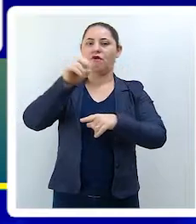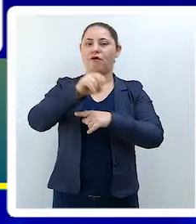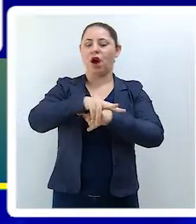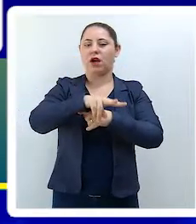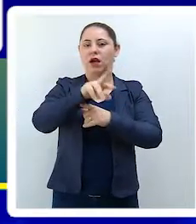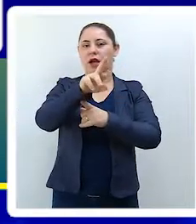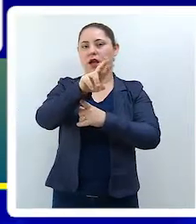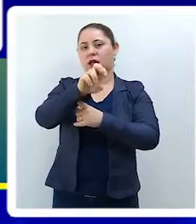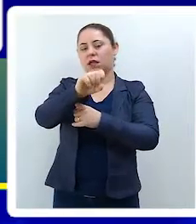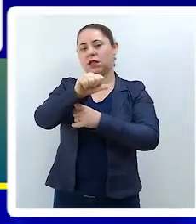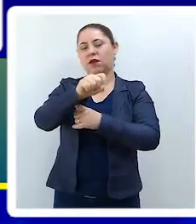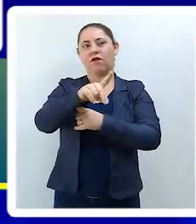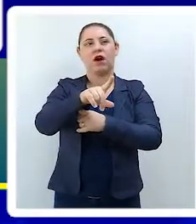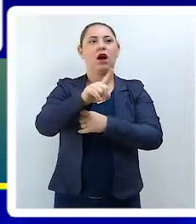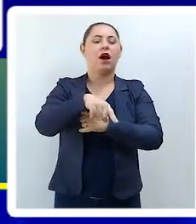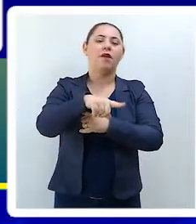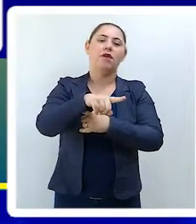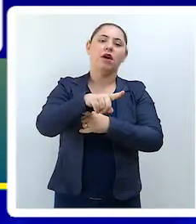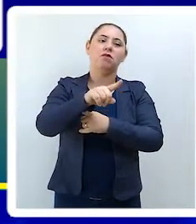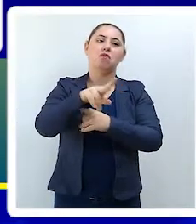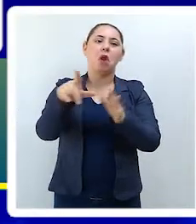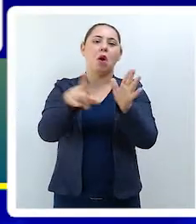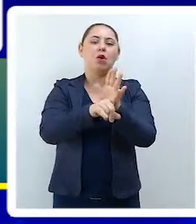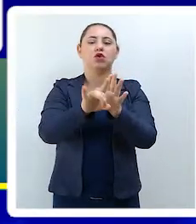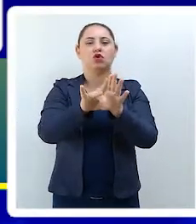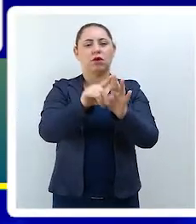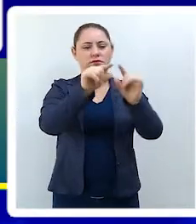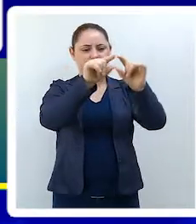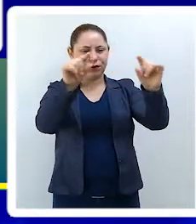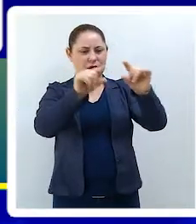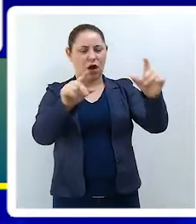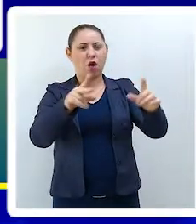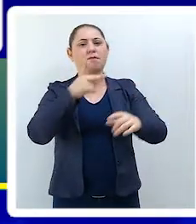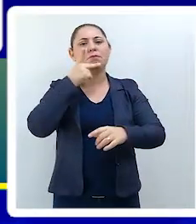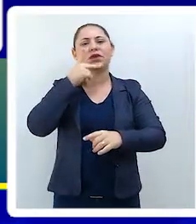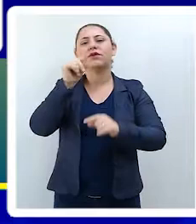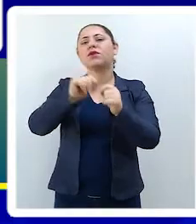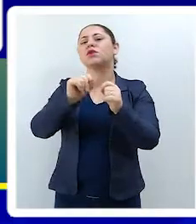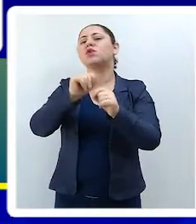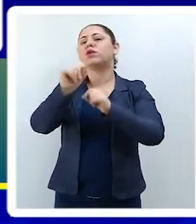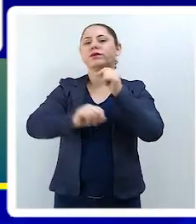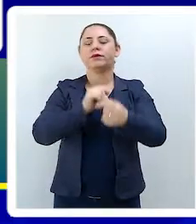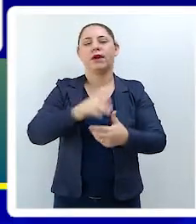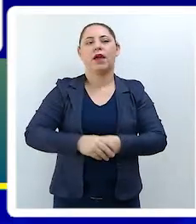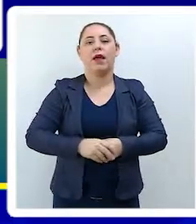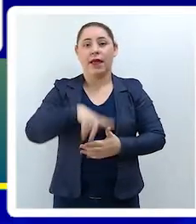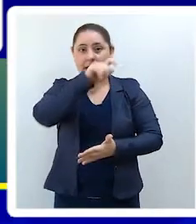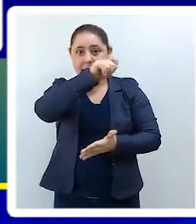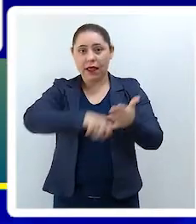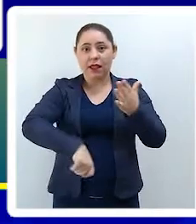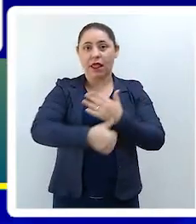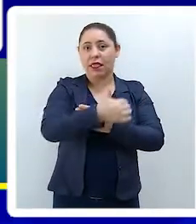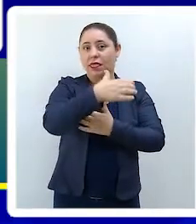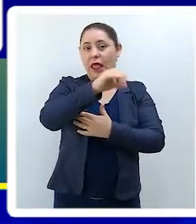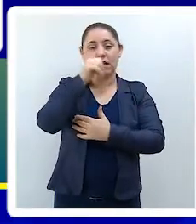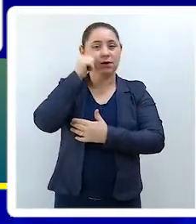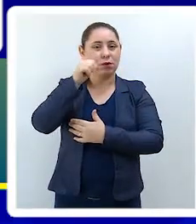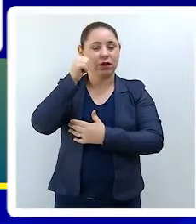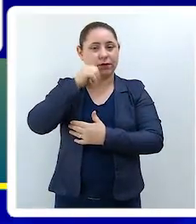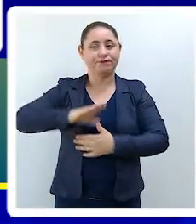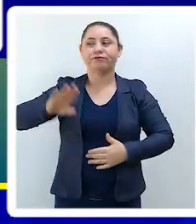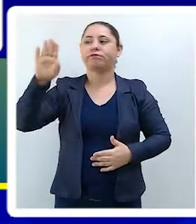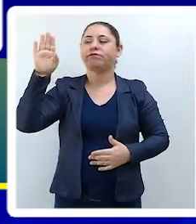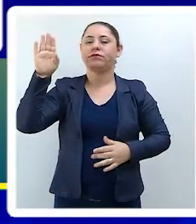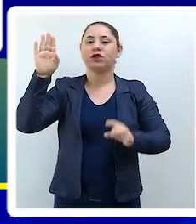a reserva. A previsão na lei era a palavra reserva, e aí os partidos faziam o quê? Se eles iam registrar 10